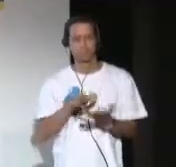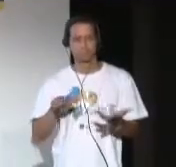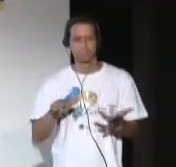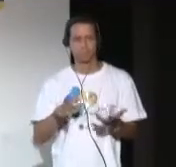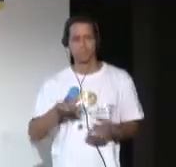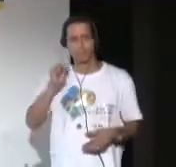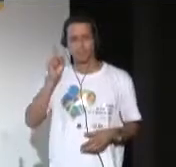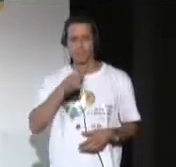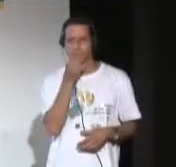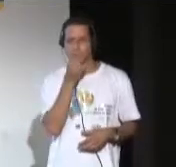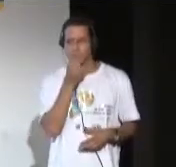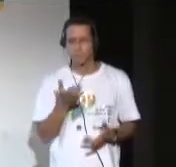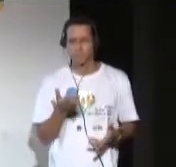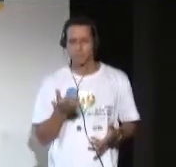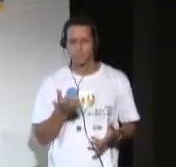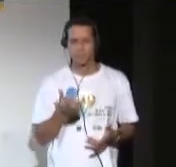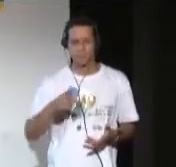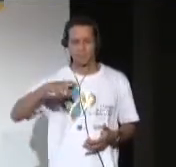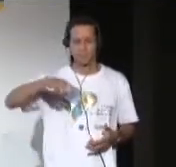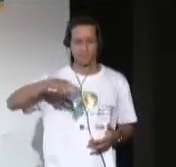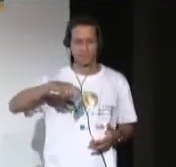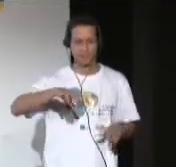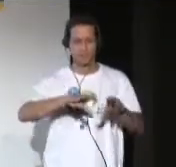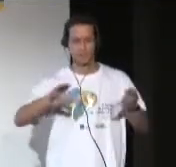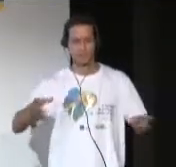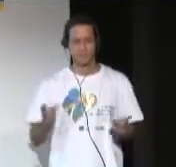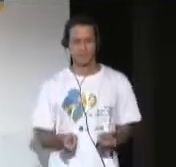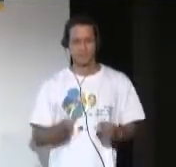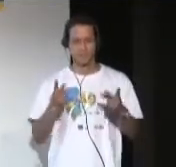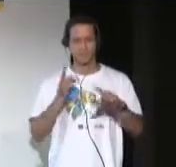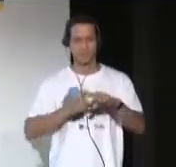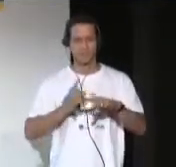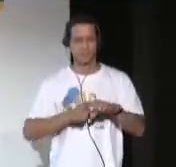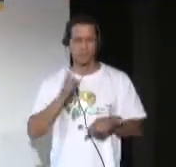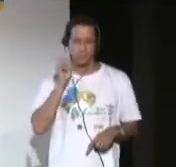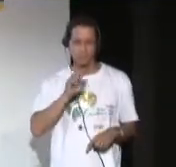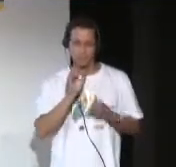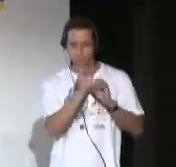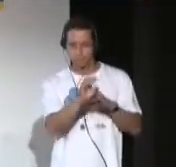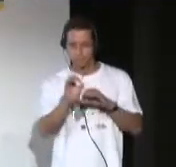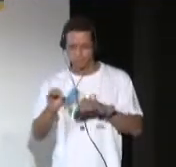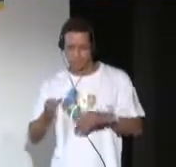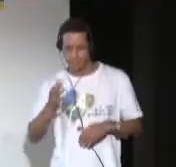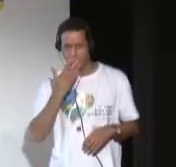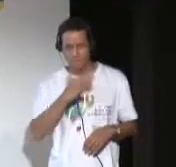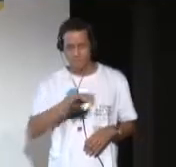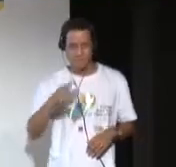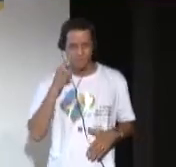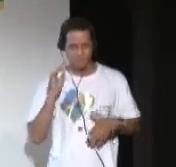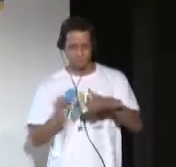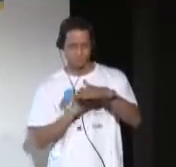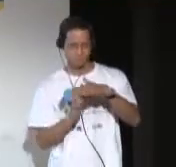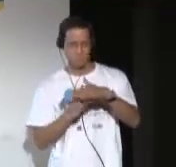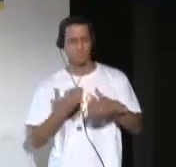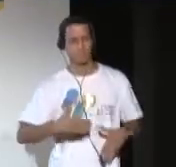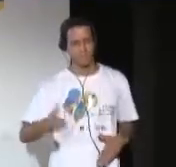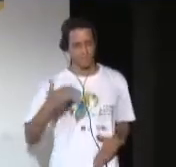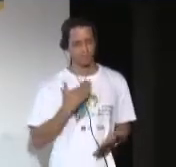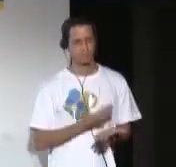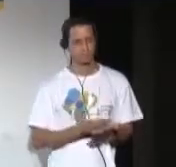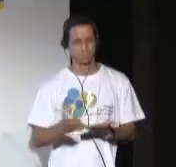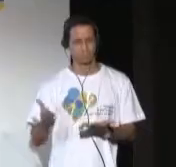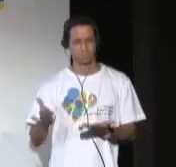que é aquela banquinha de limonada. Por quê? Nos Estados Unidos, a gente ensina as crianças a serem empreendedores desde o